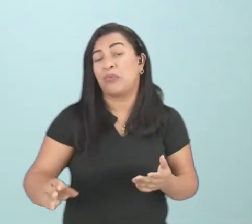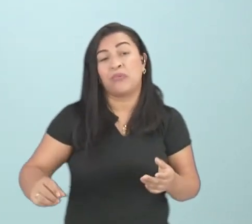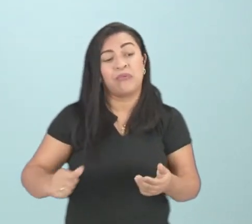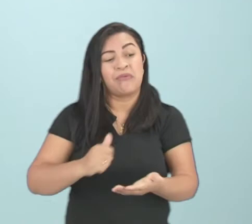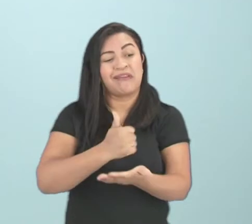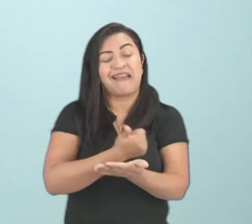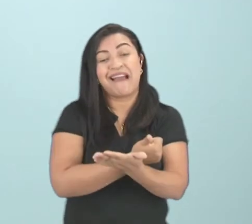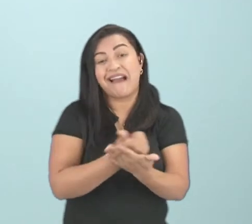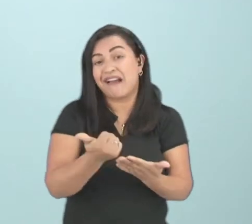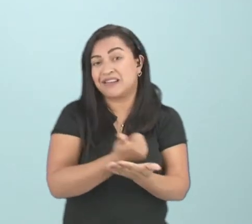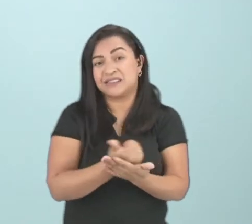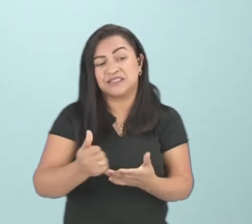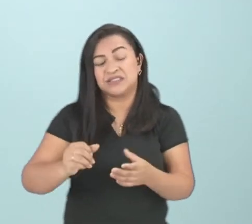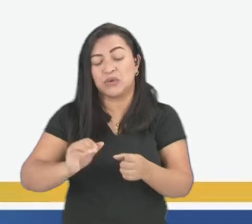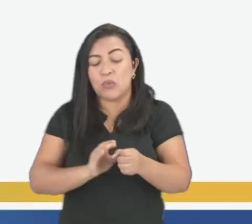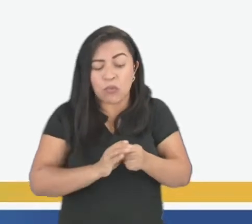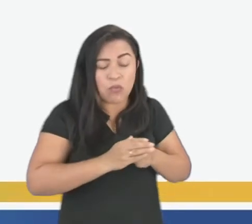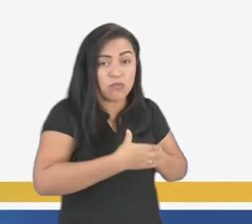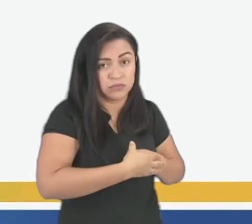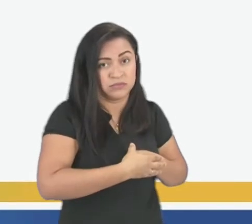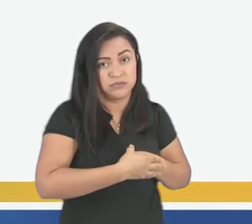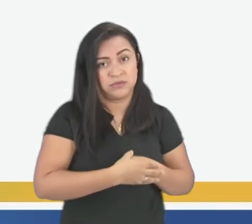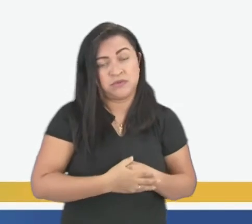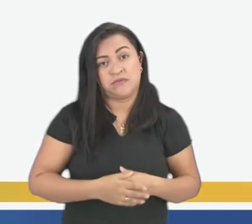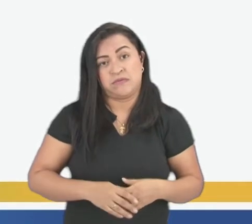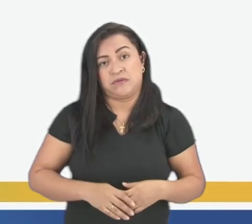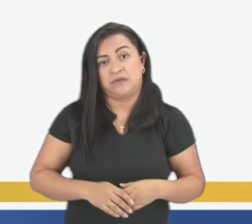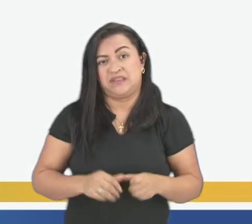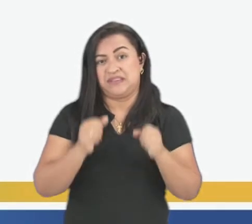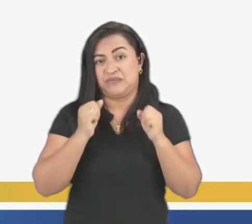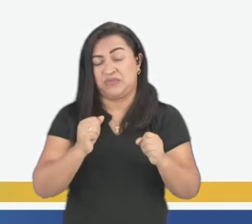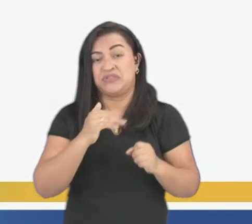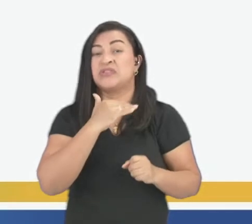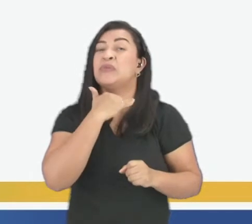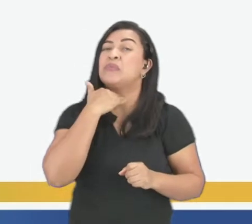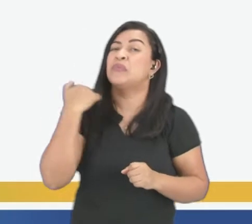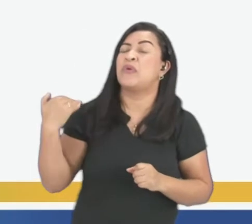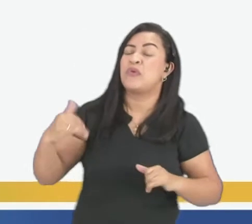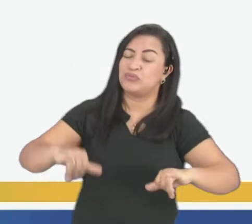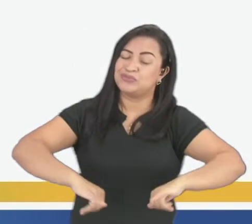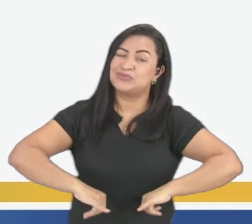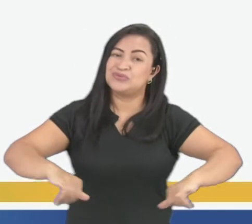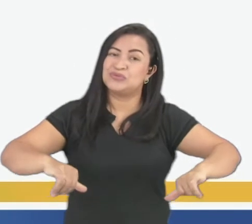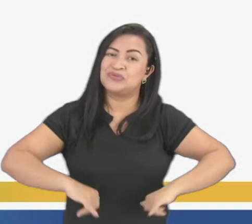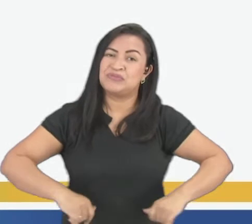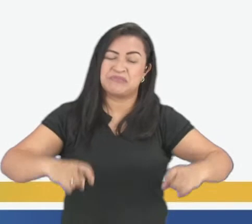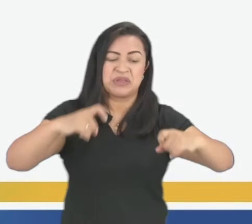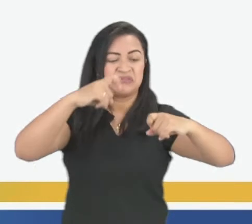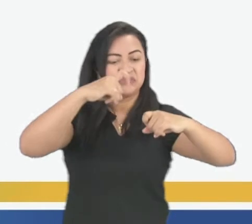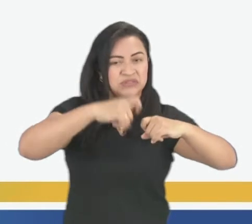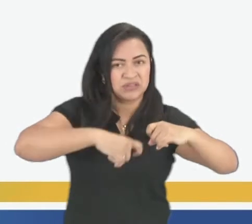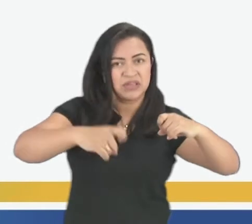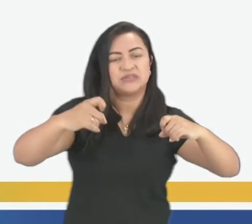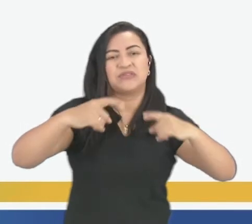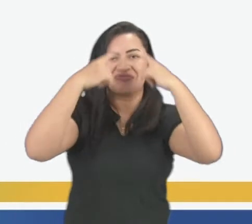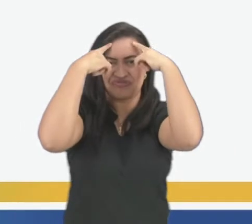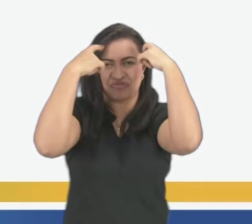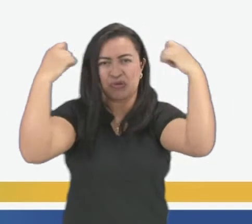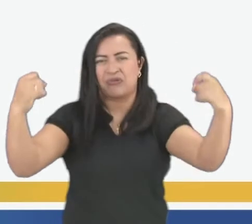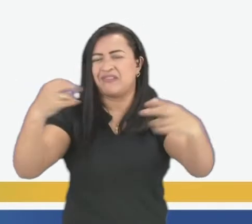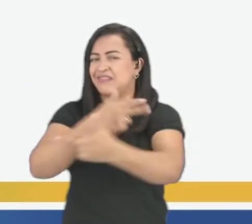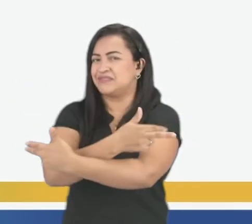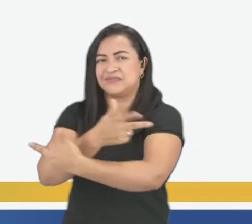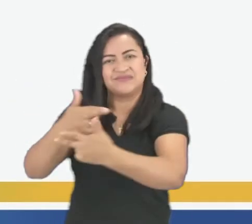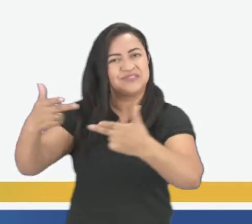no gênero que lhes cause morte, lesão, sofrimento físico, sexual, psicológico ou